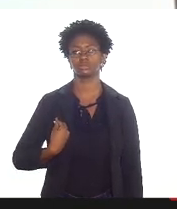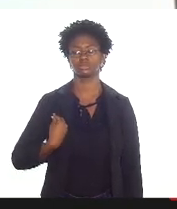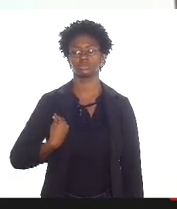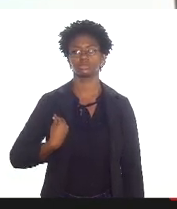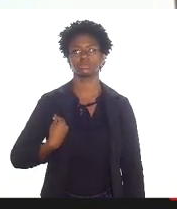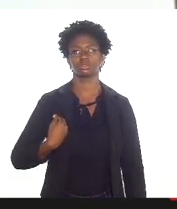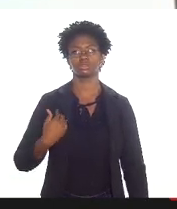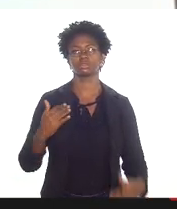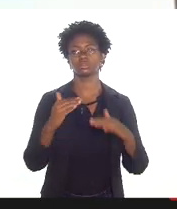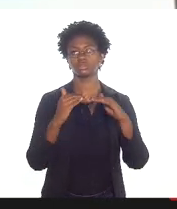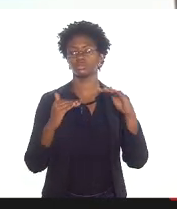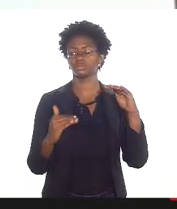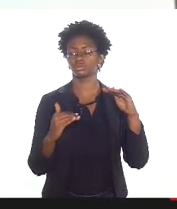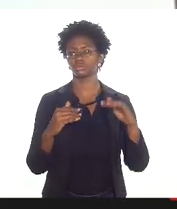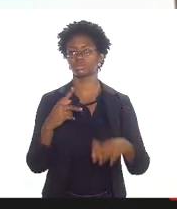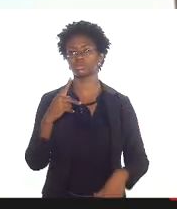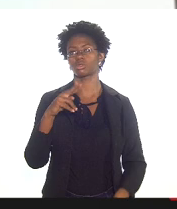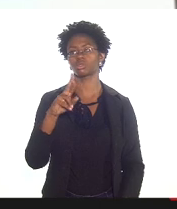subprocuradoria